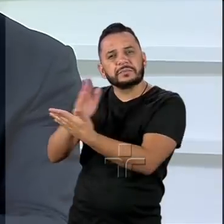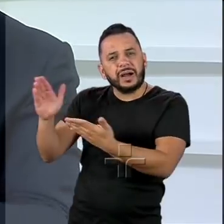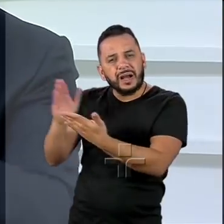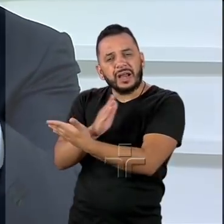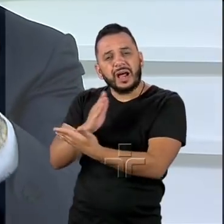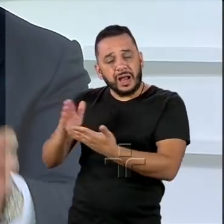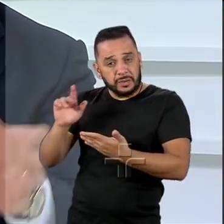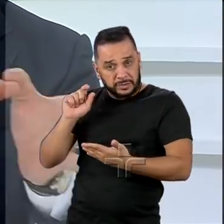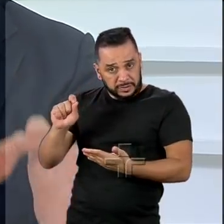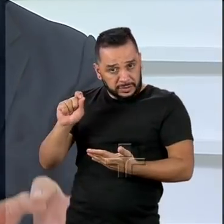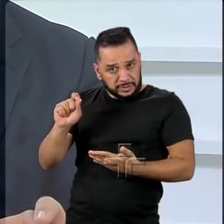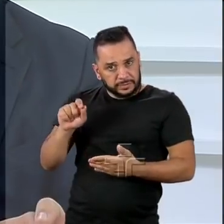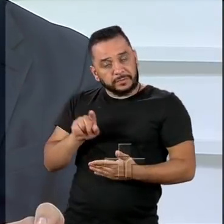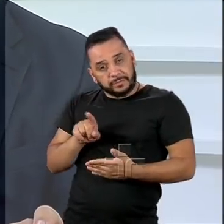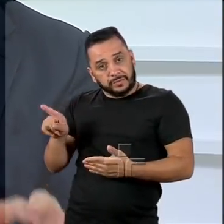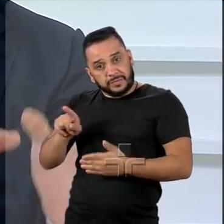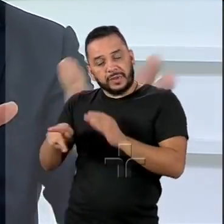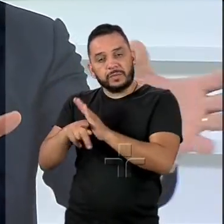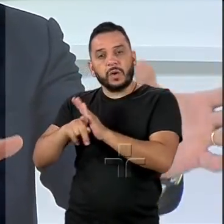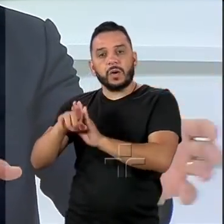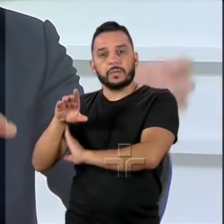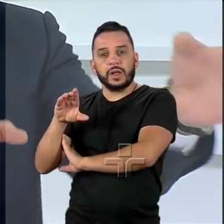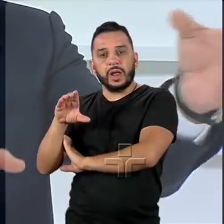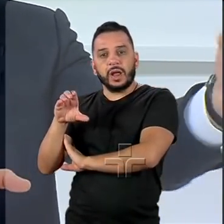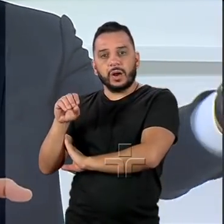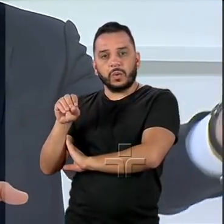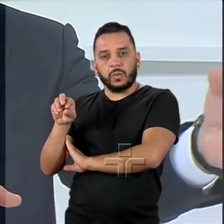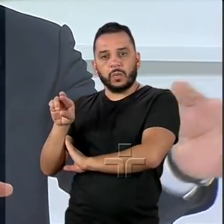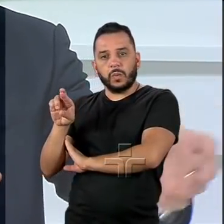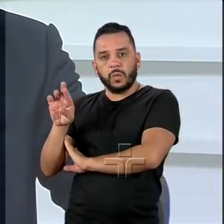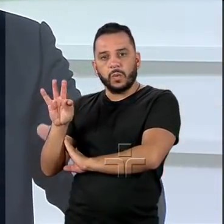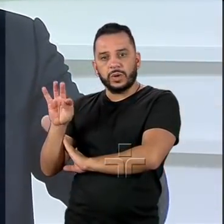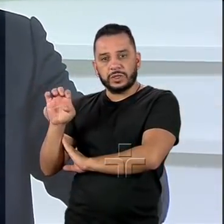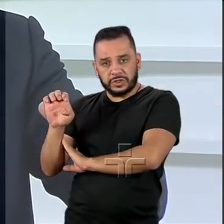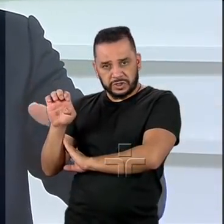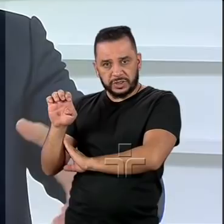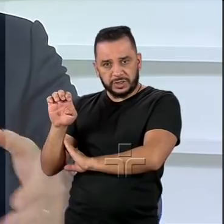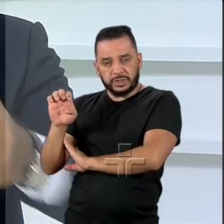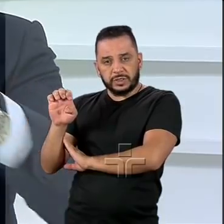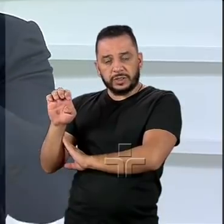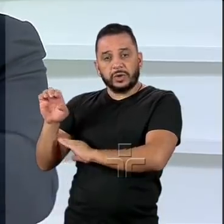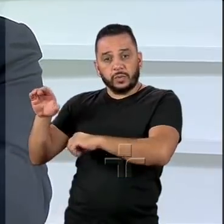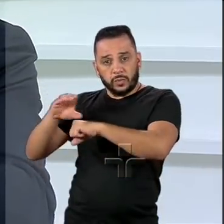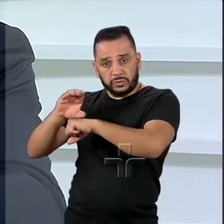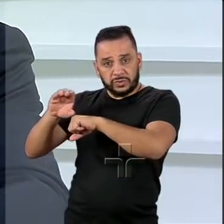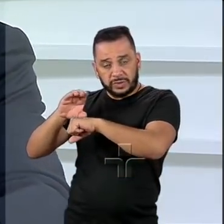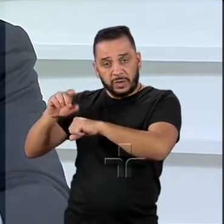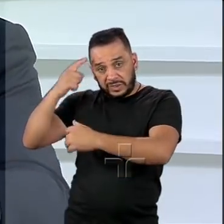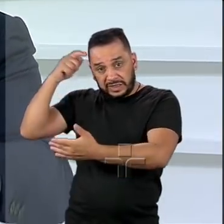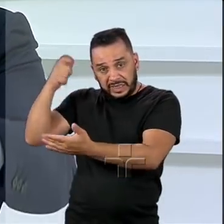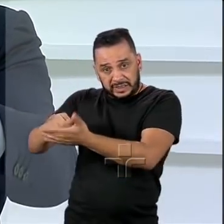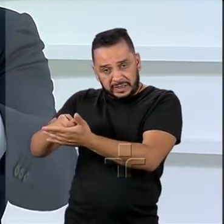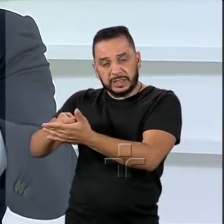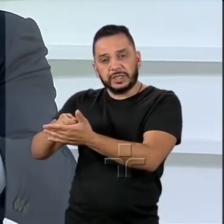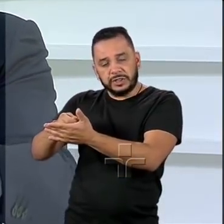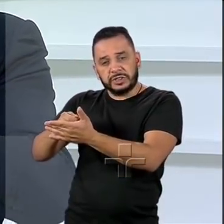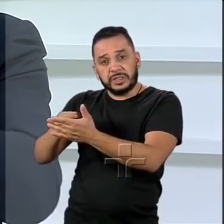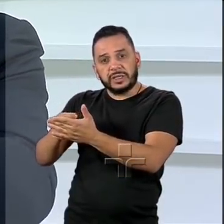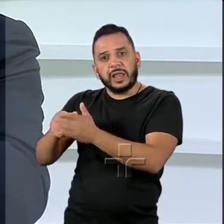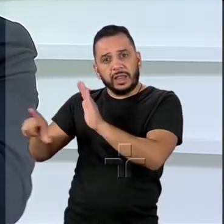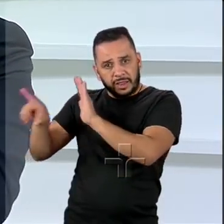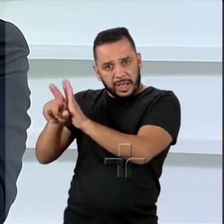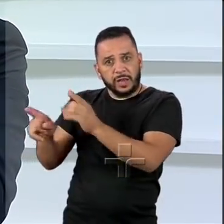da condição de corte constitucional, que decide sobre a constitucionalidade das leis. Vamos tomar aqui como exemplo as